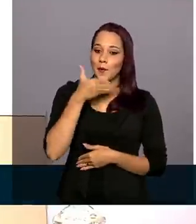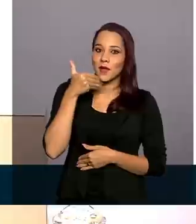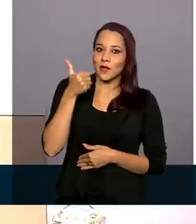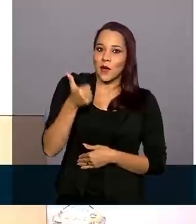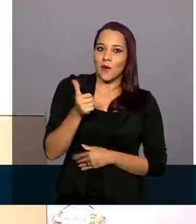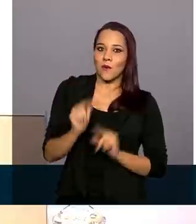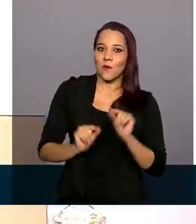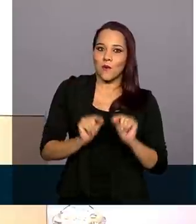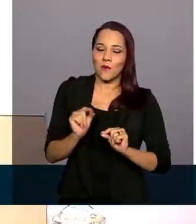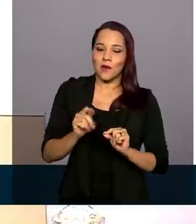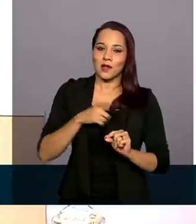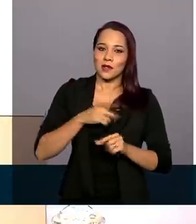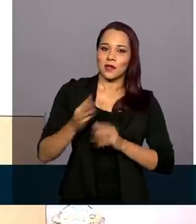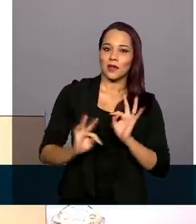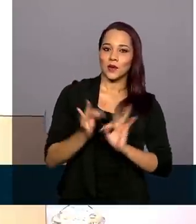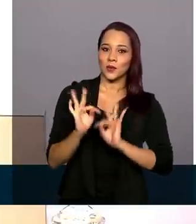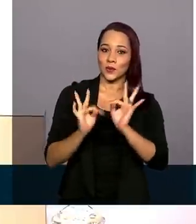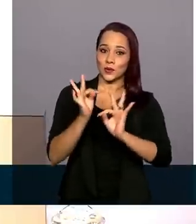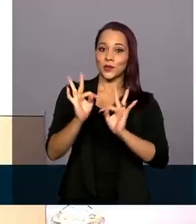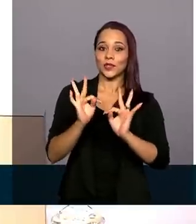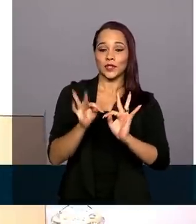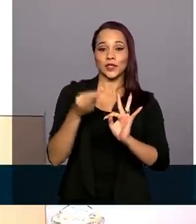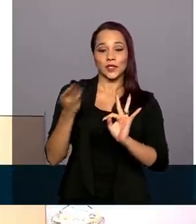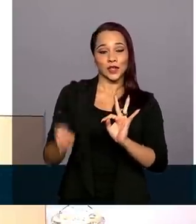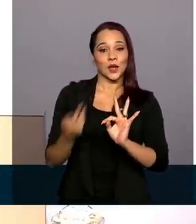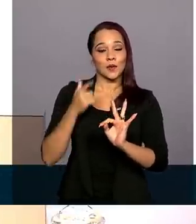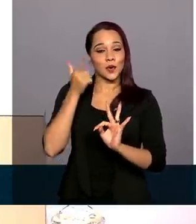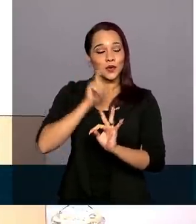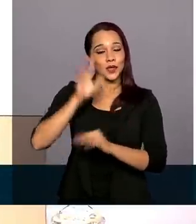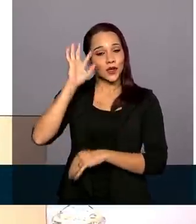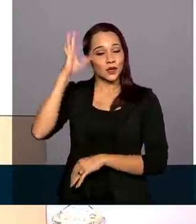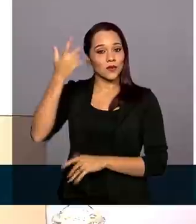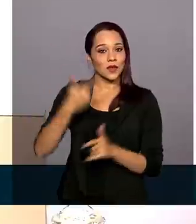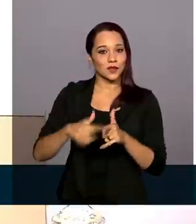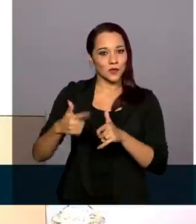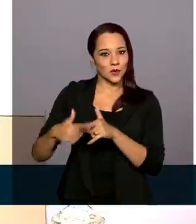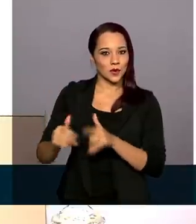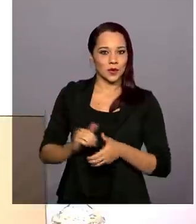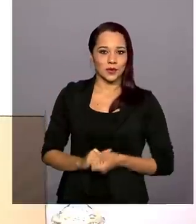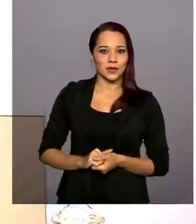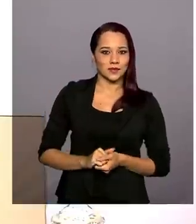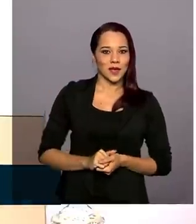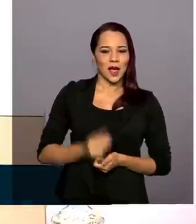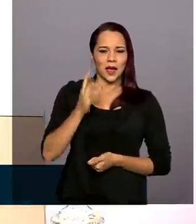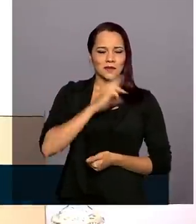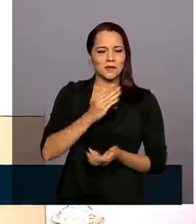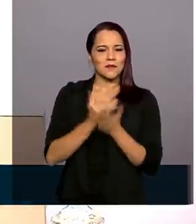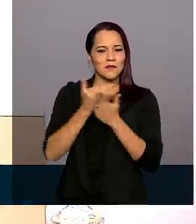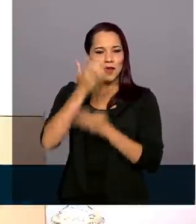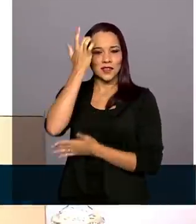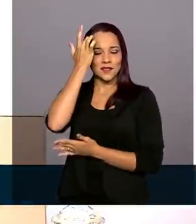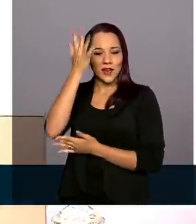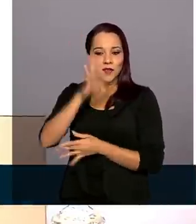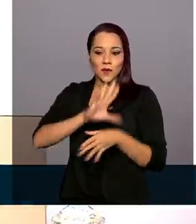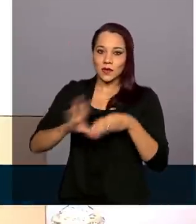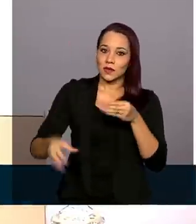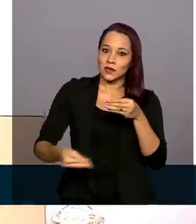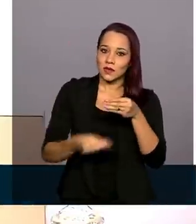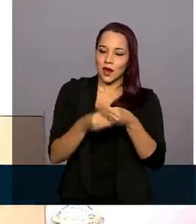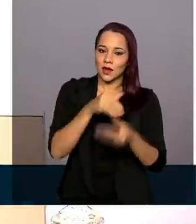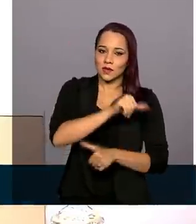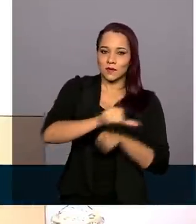a tecnologia para solucionar esses problemas. As soluções ficam bem mais fáceis quando se integra a